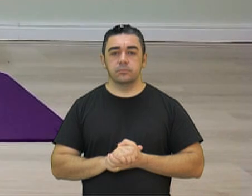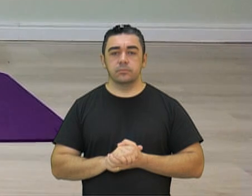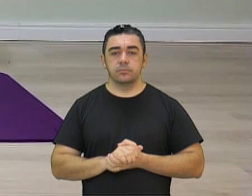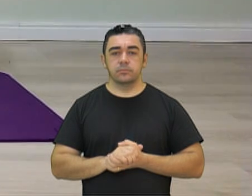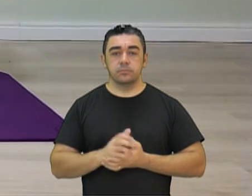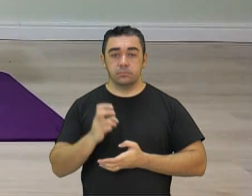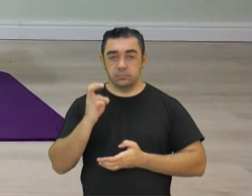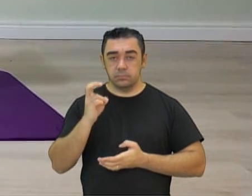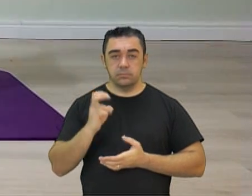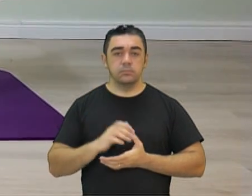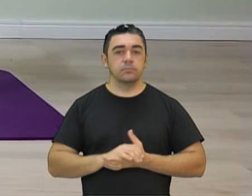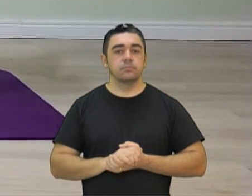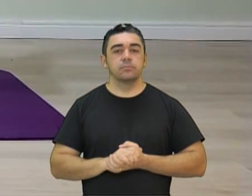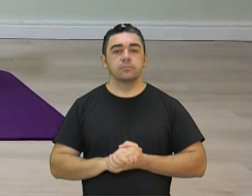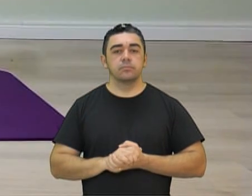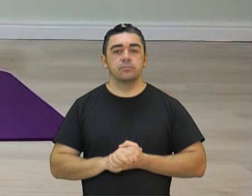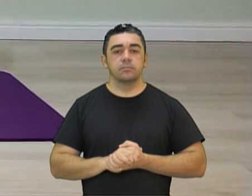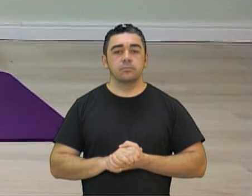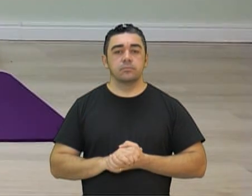5,